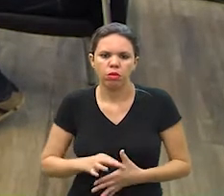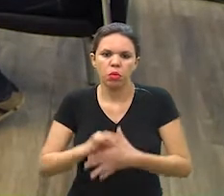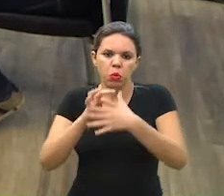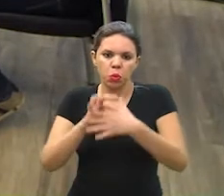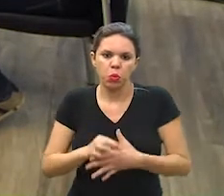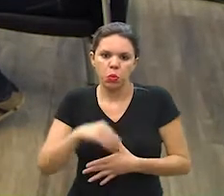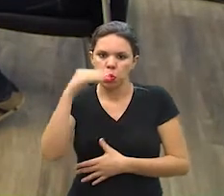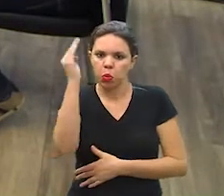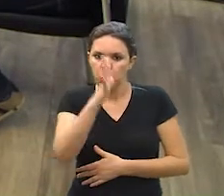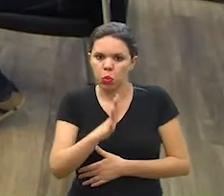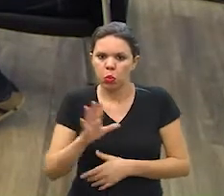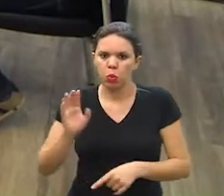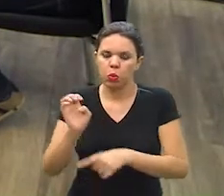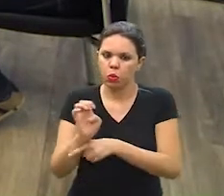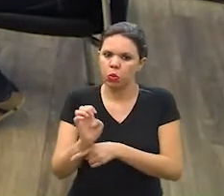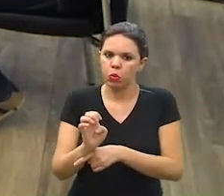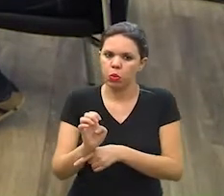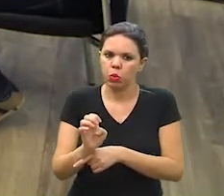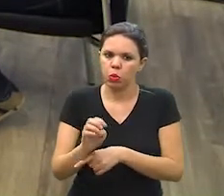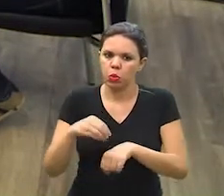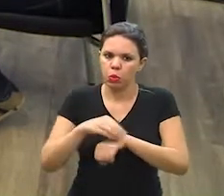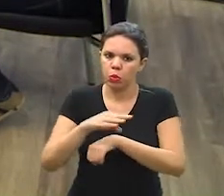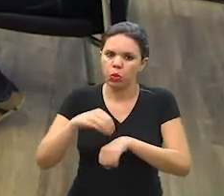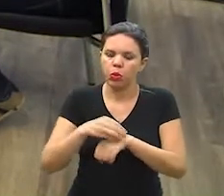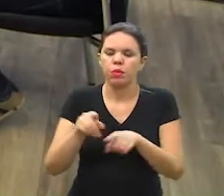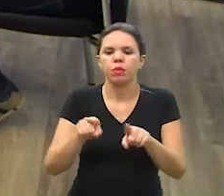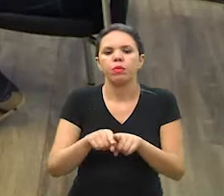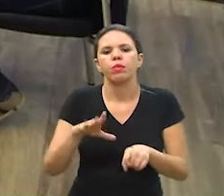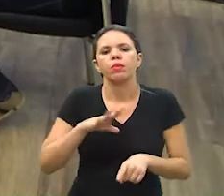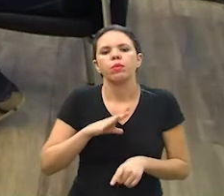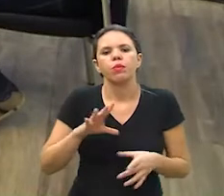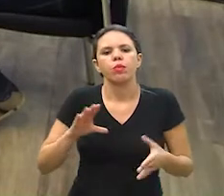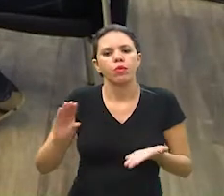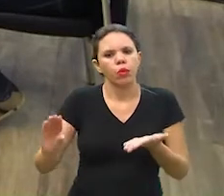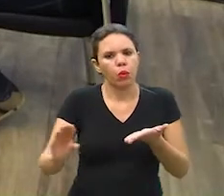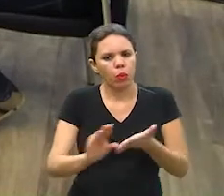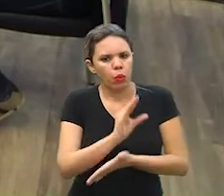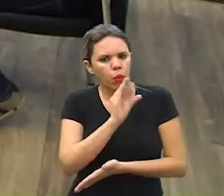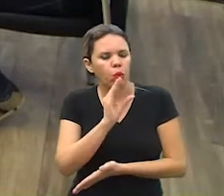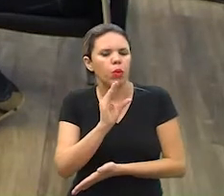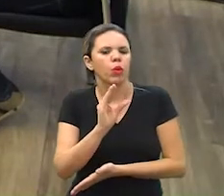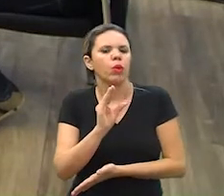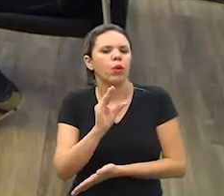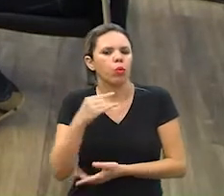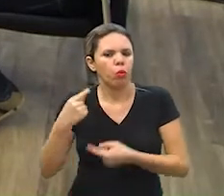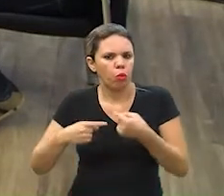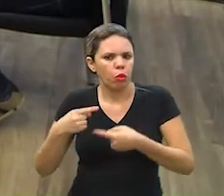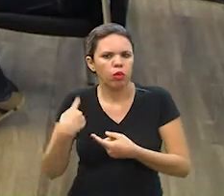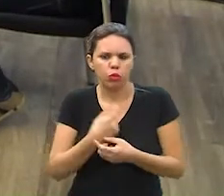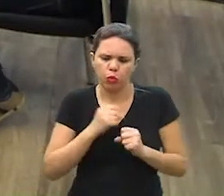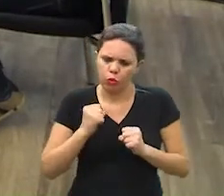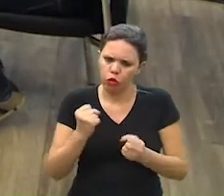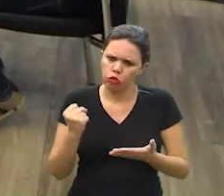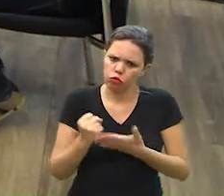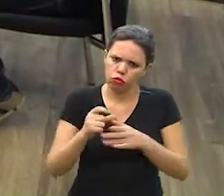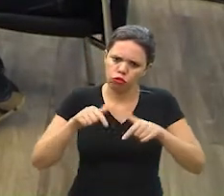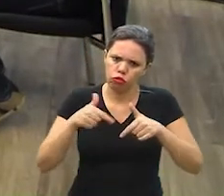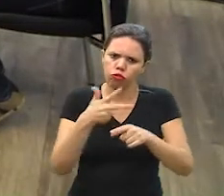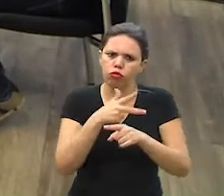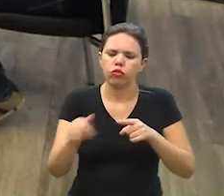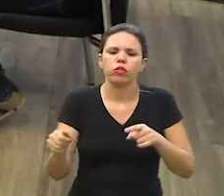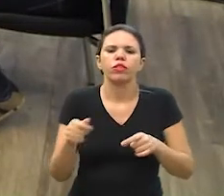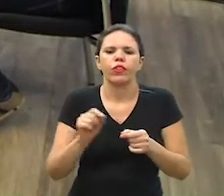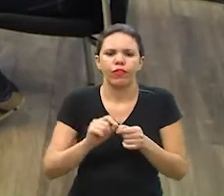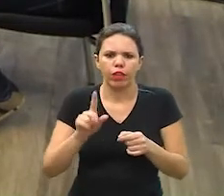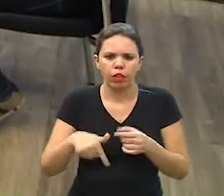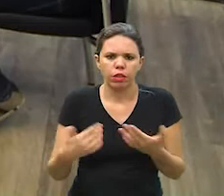lideranças nacionais e estaduais, para que tragam também para a cidade emendas parlamentares, que a gente possa também estar enfrentando, e a gente tem